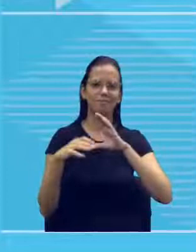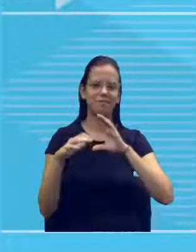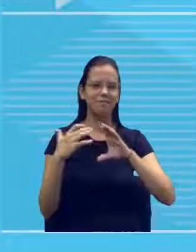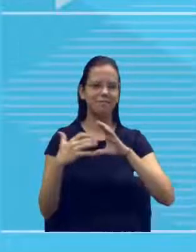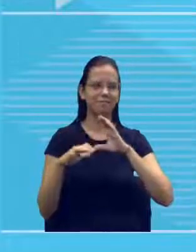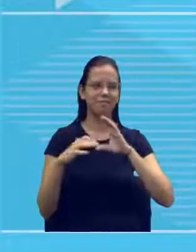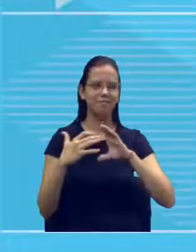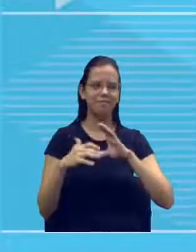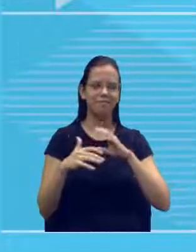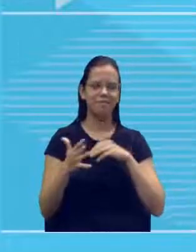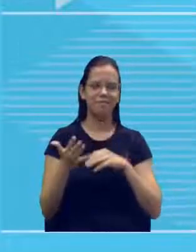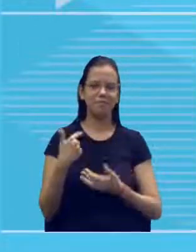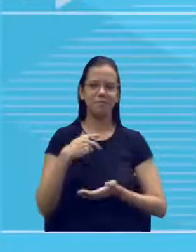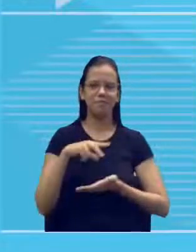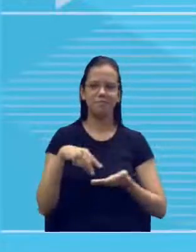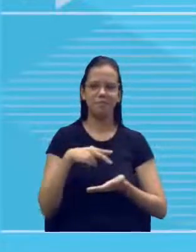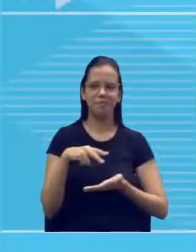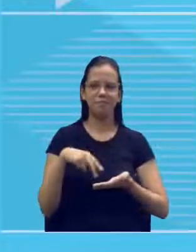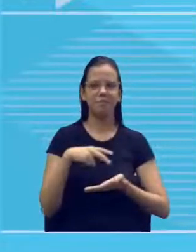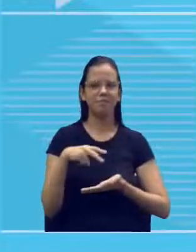Faraó, bora desse.